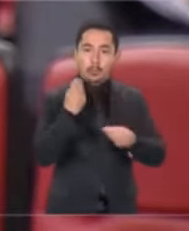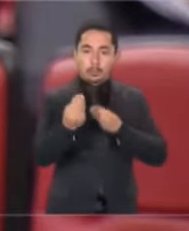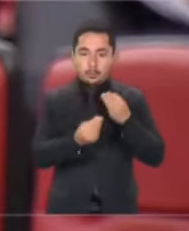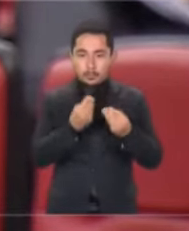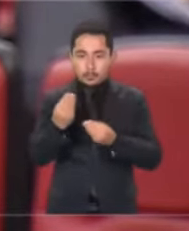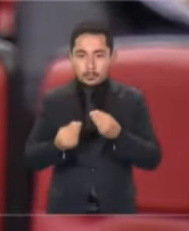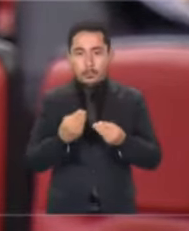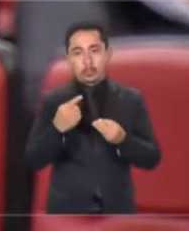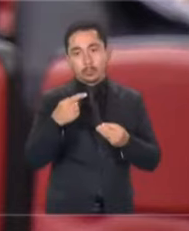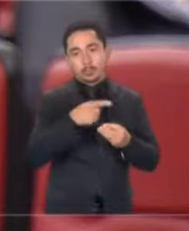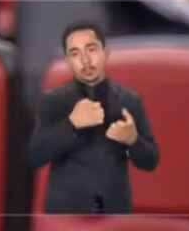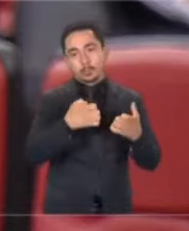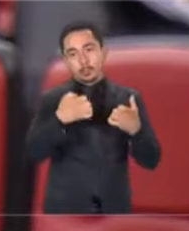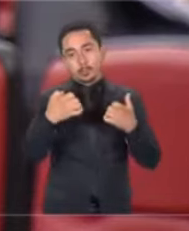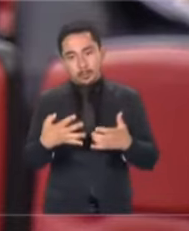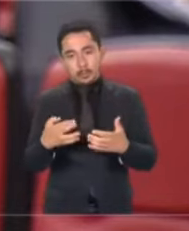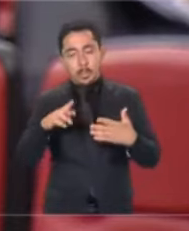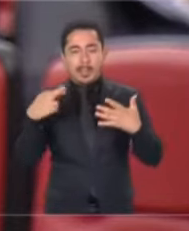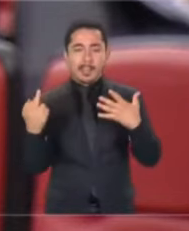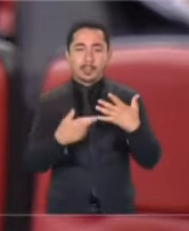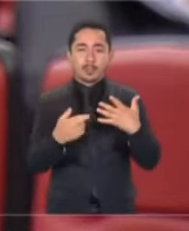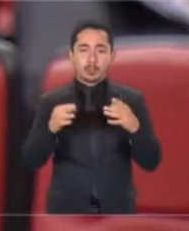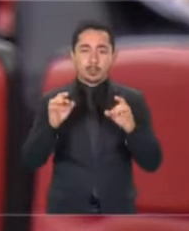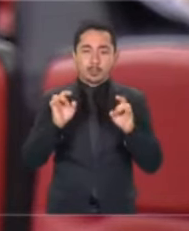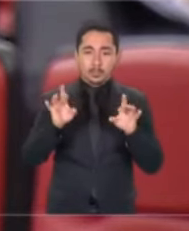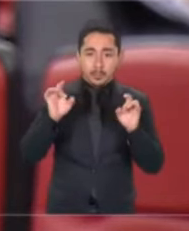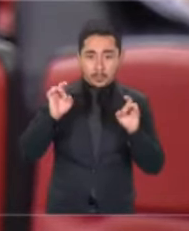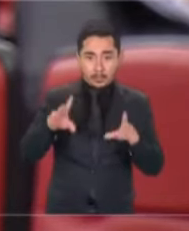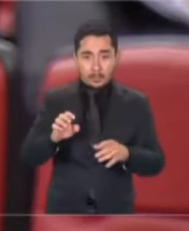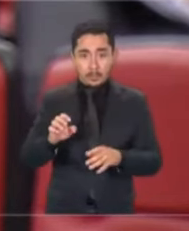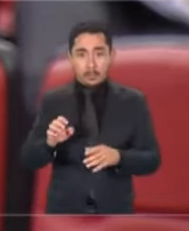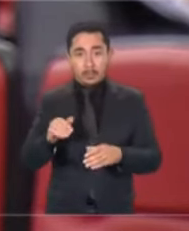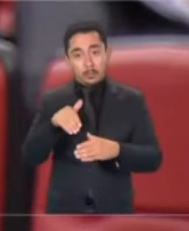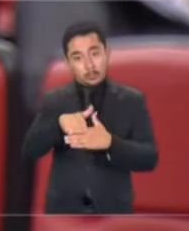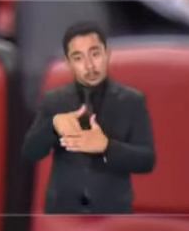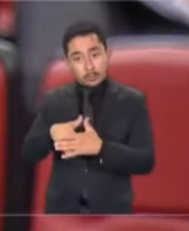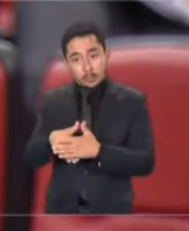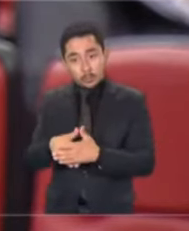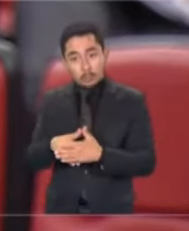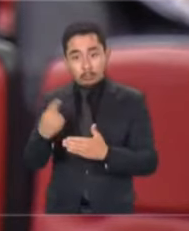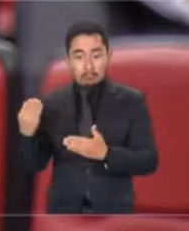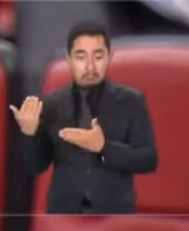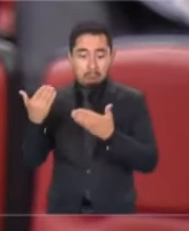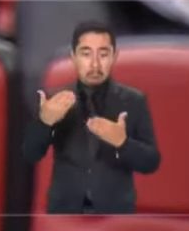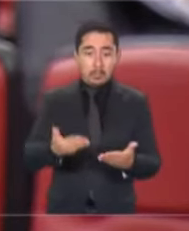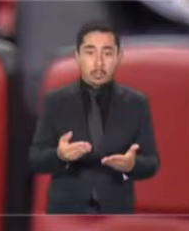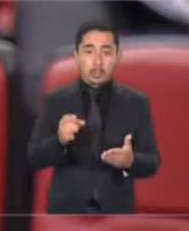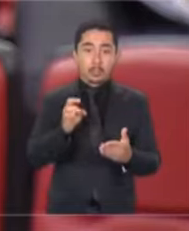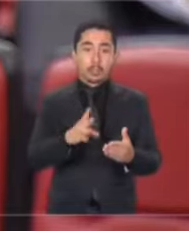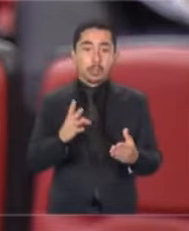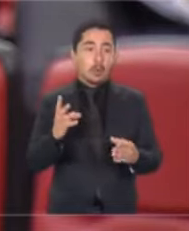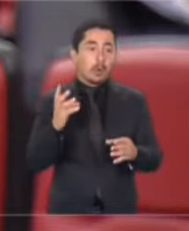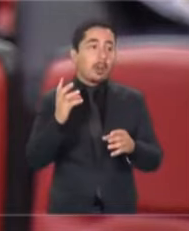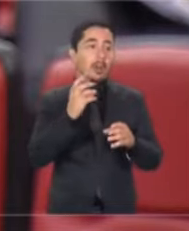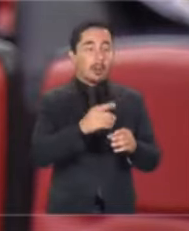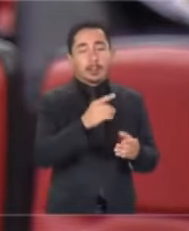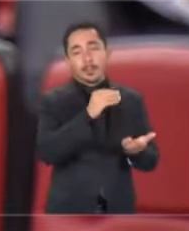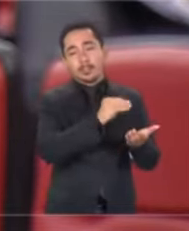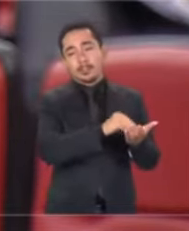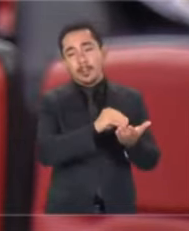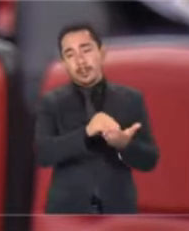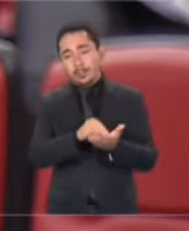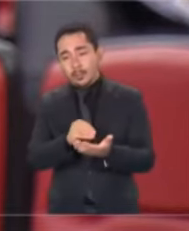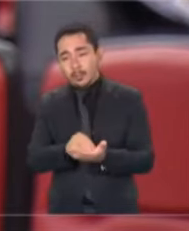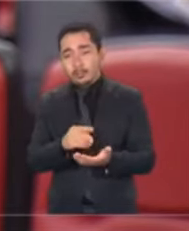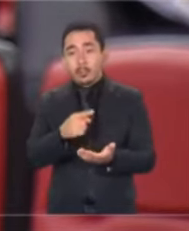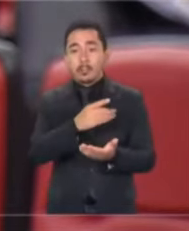eleitoral. Excelências, não é um recurso especial eleitoral que vem a este tribunal a partir da coleção de múltiplas derrotas. Na verdade, nós